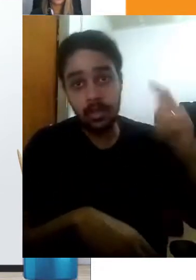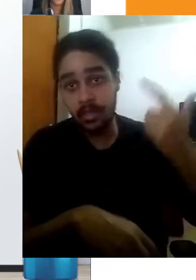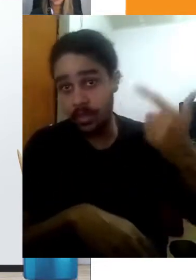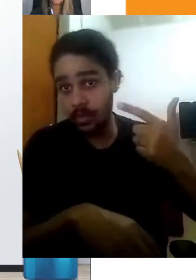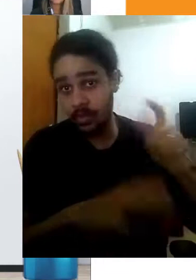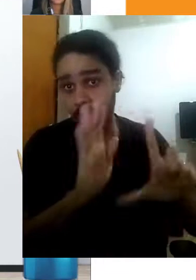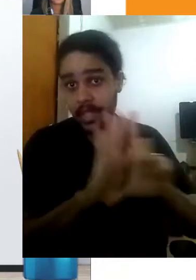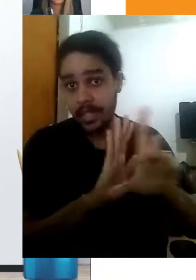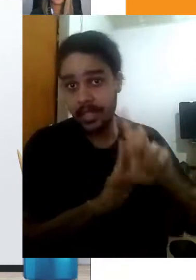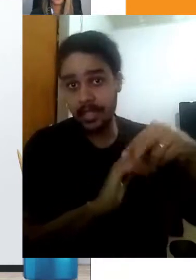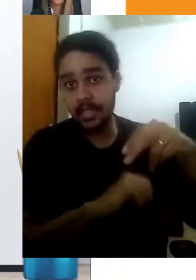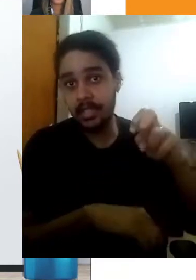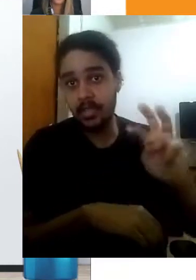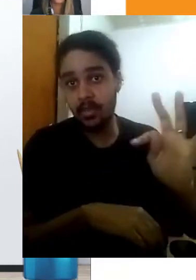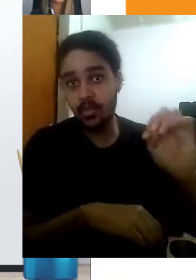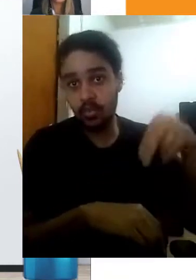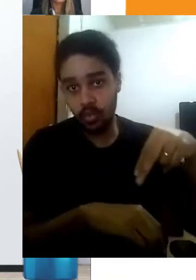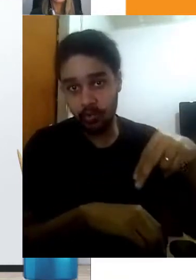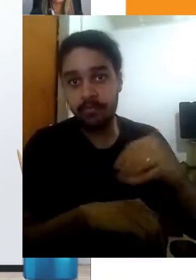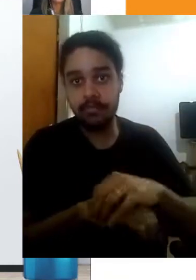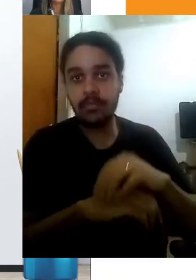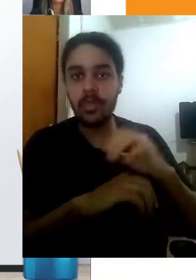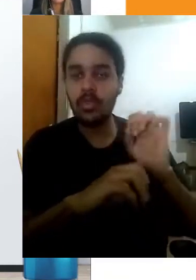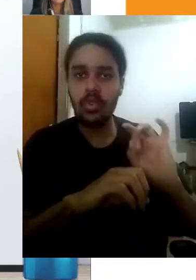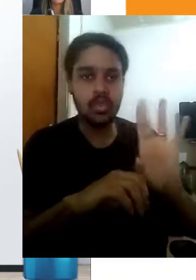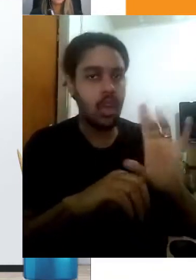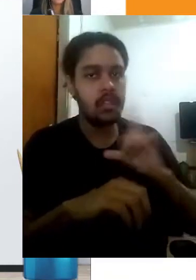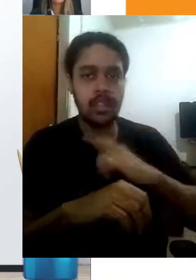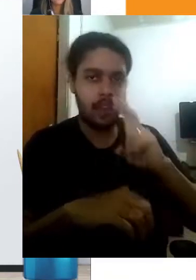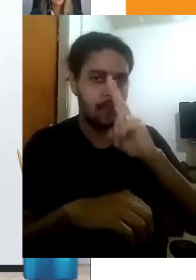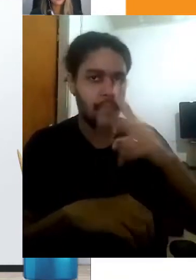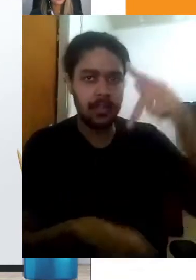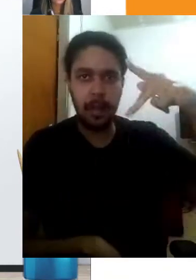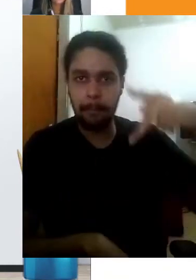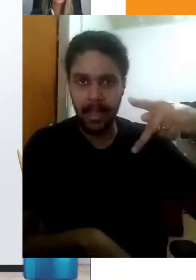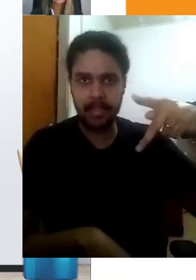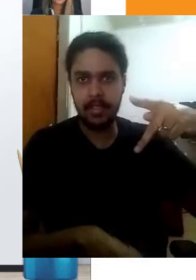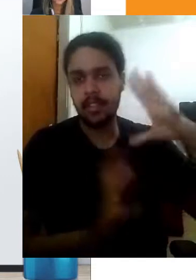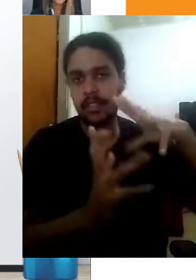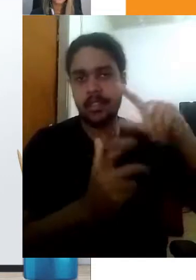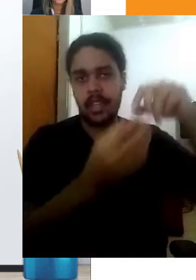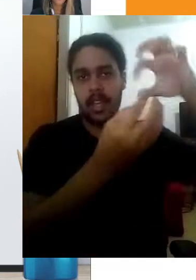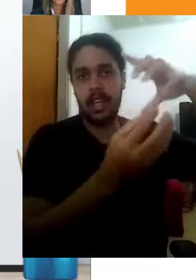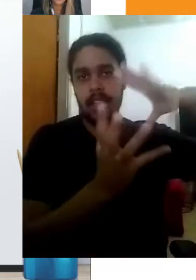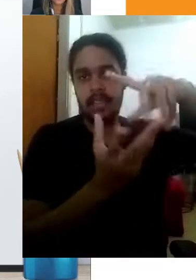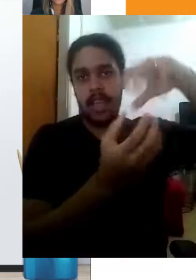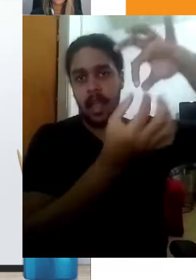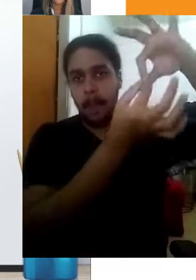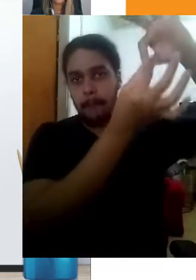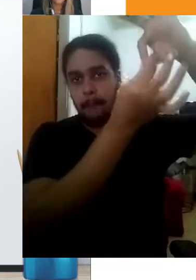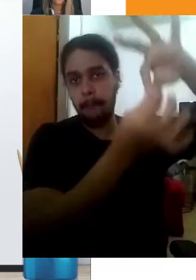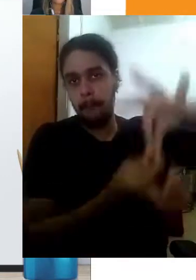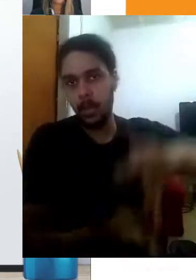resultante é igual a massa vezes aceleração. E a única força que age aí é a força-peso, que é a força que a Terra faz nos corpos, de